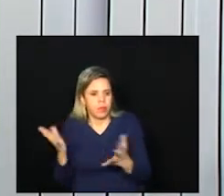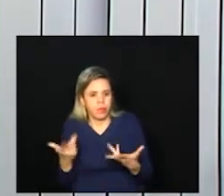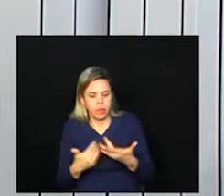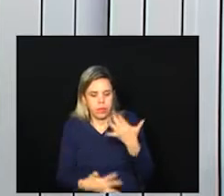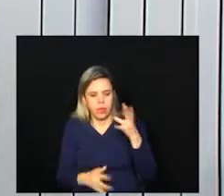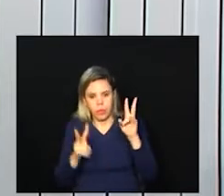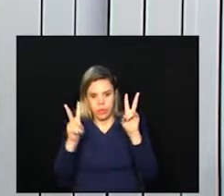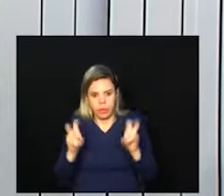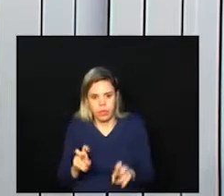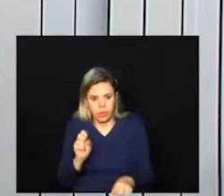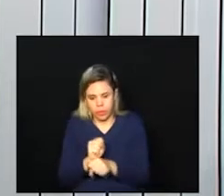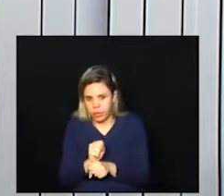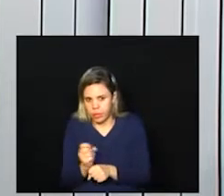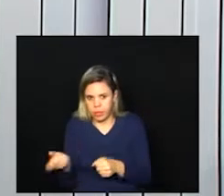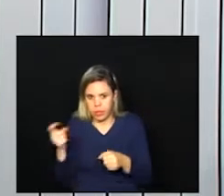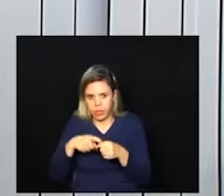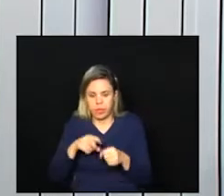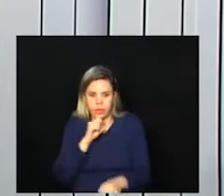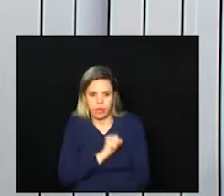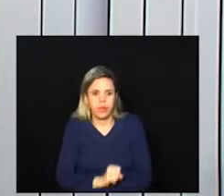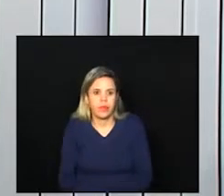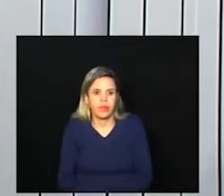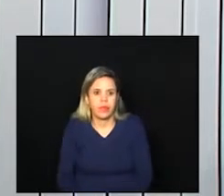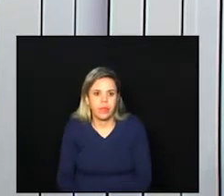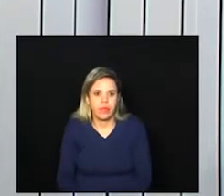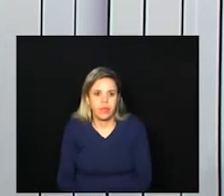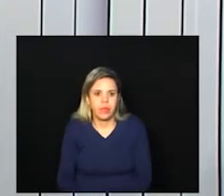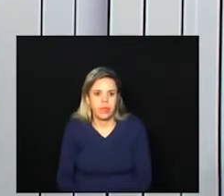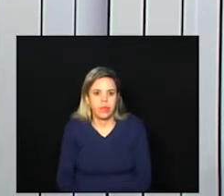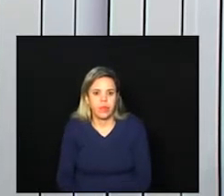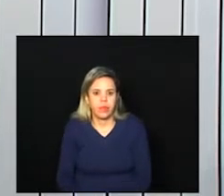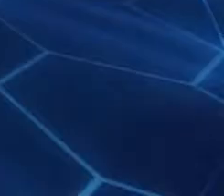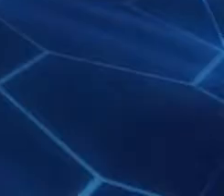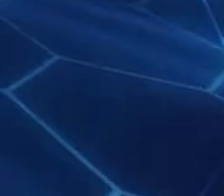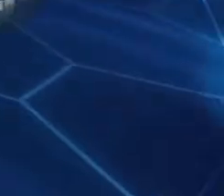muitos assuntos, não sai daí que o intervalo é rapidinho.